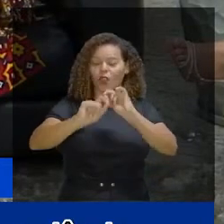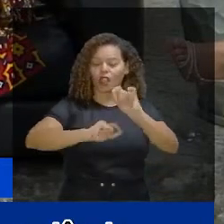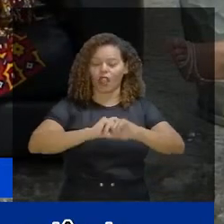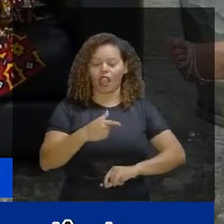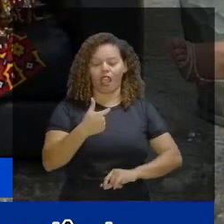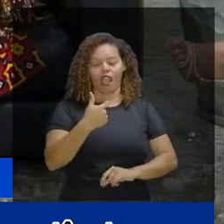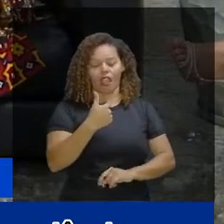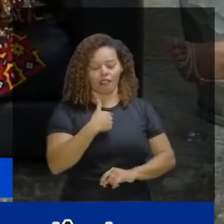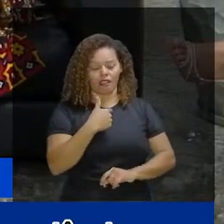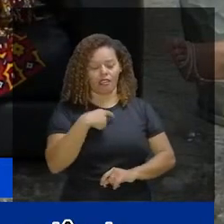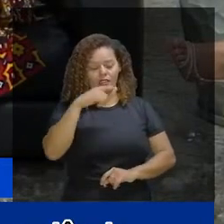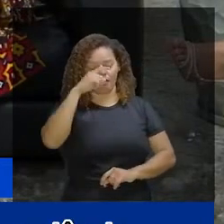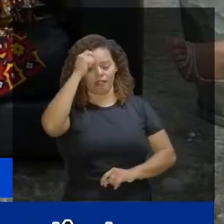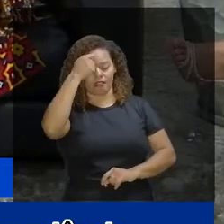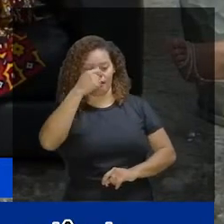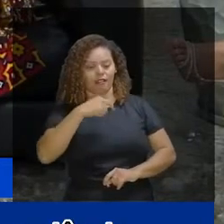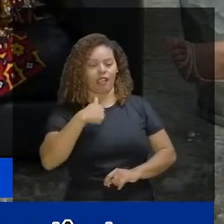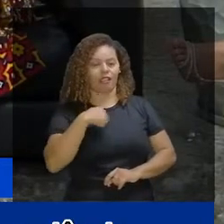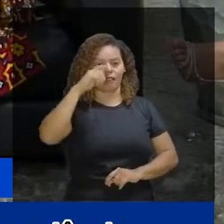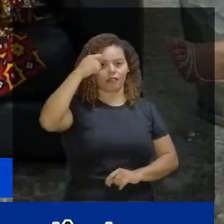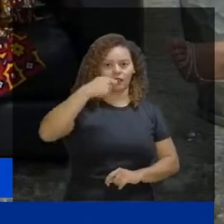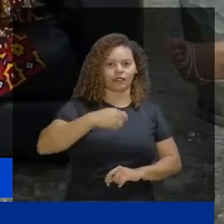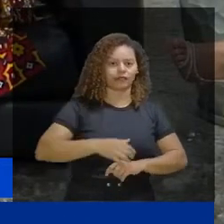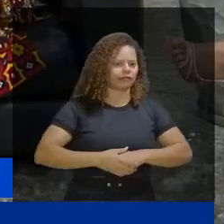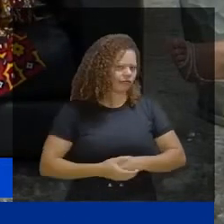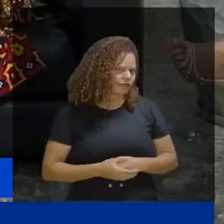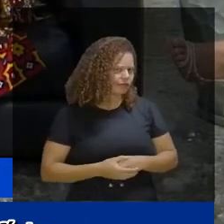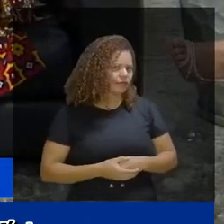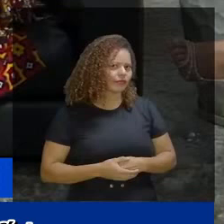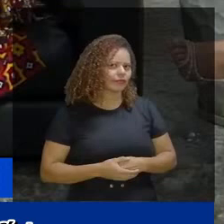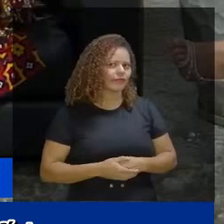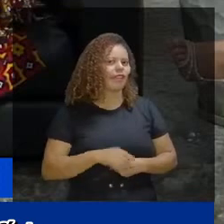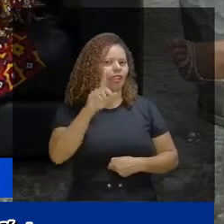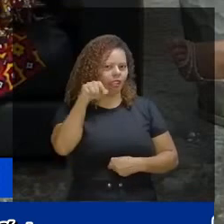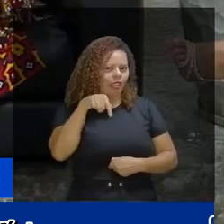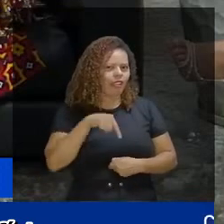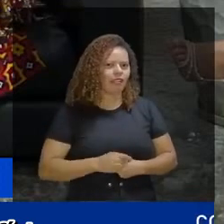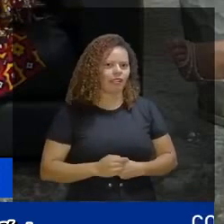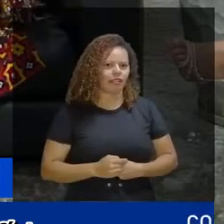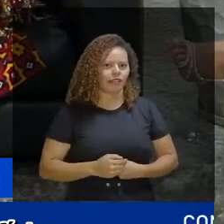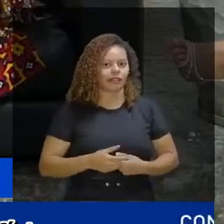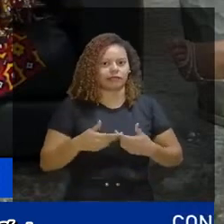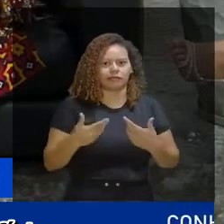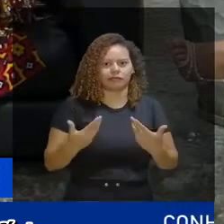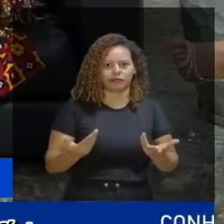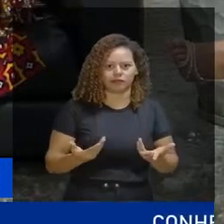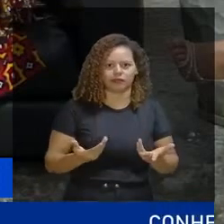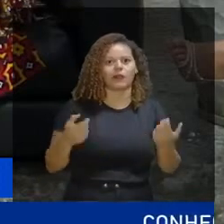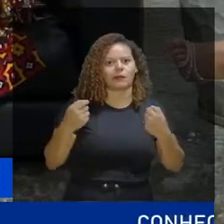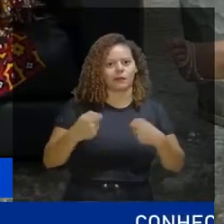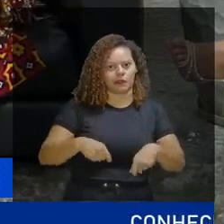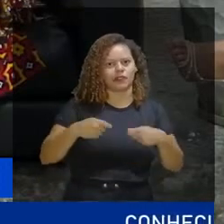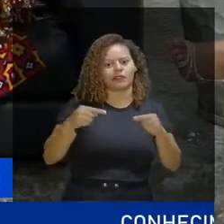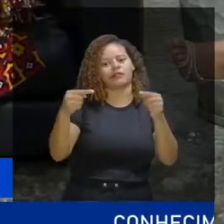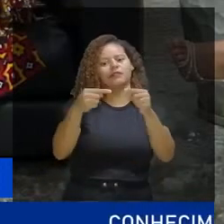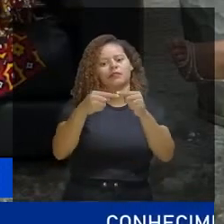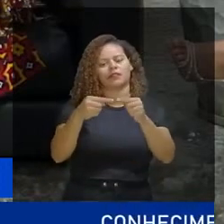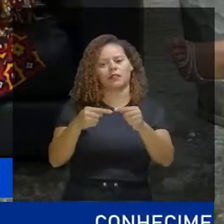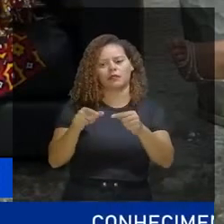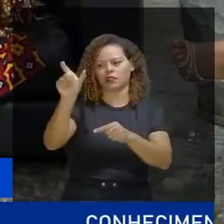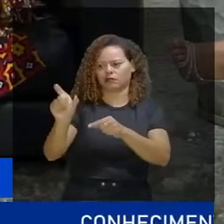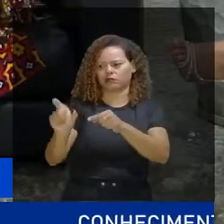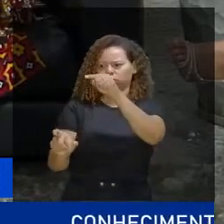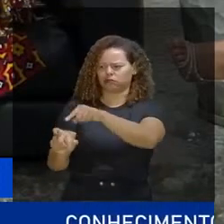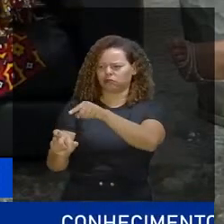é aquilo que se chama de afroconveniência. Eu sou negro ou pardo para ganhar algum benefício. Isso agora é